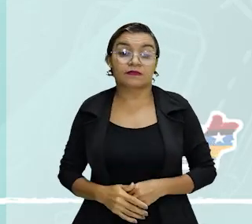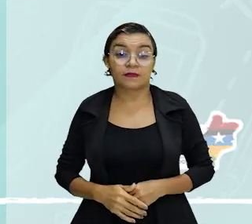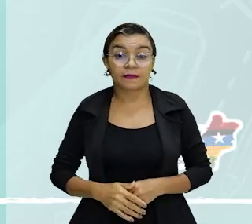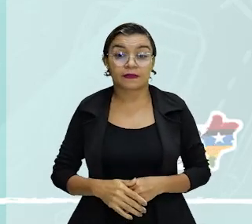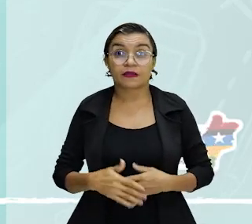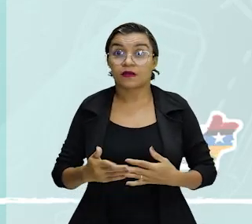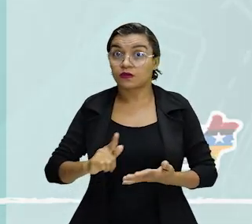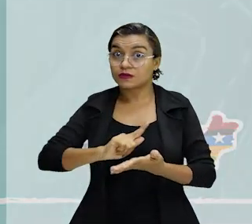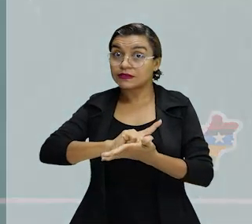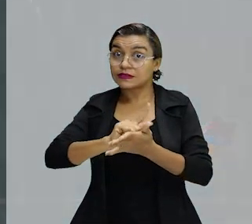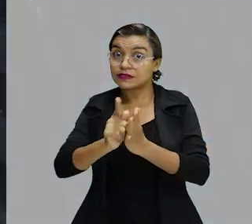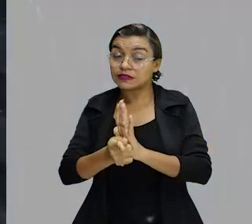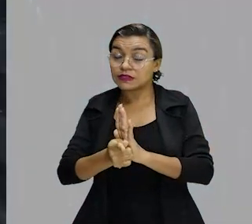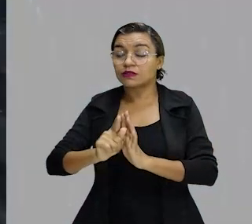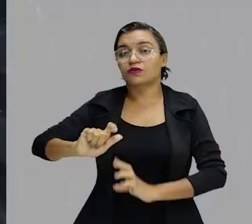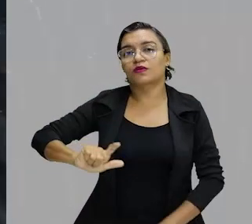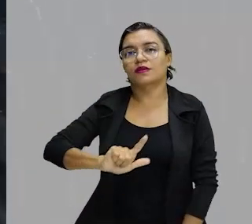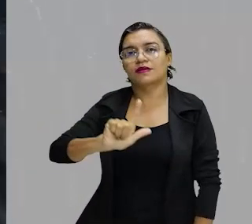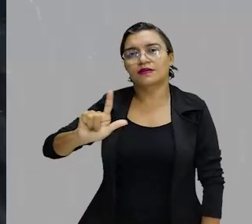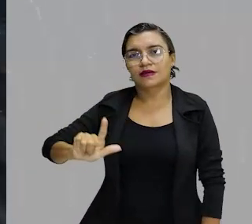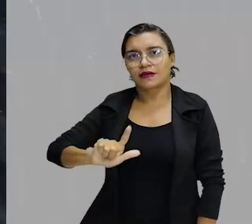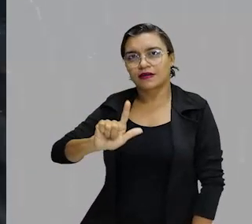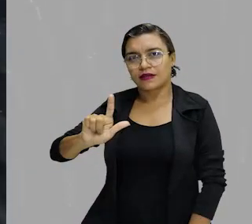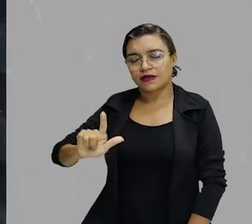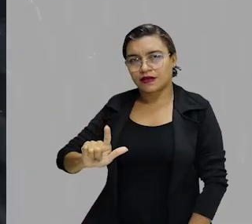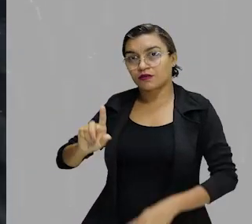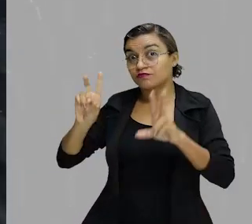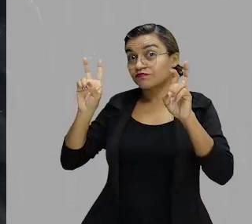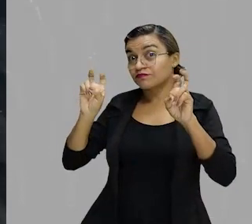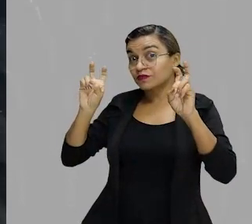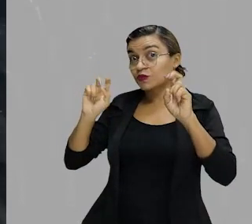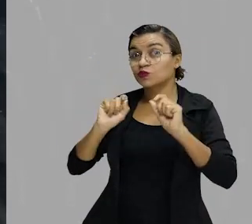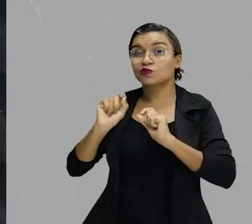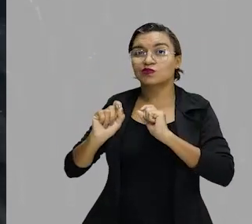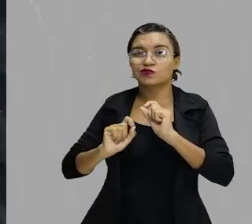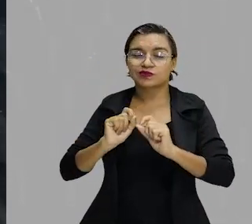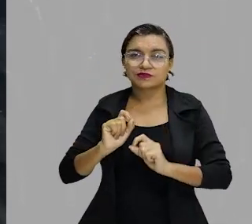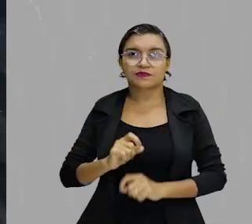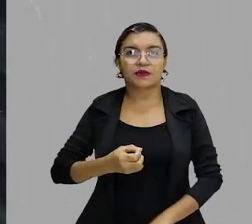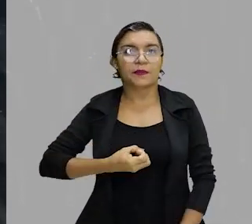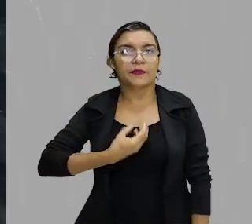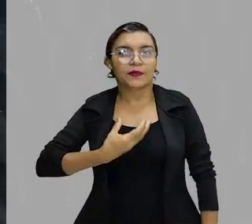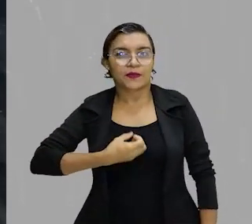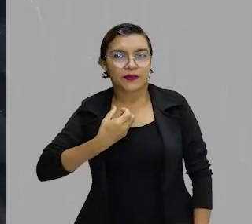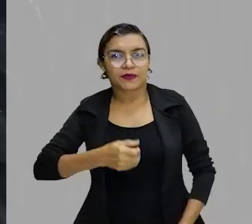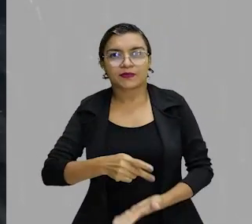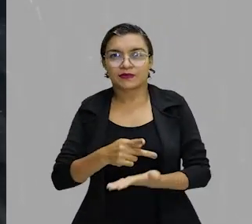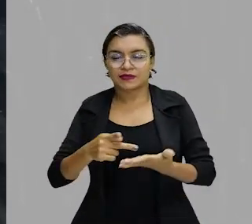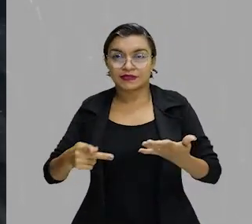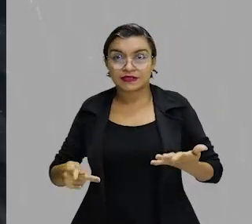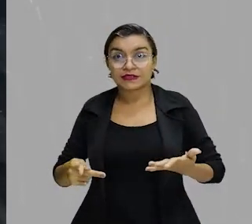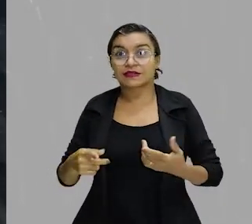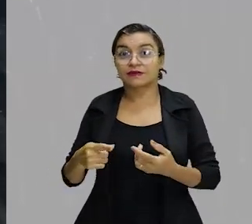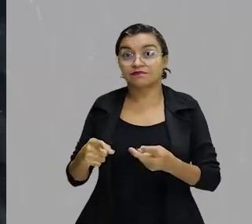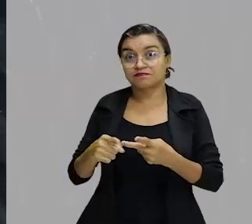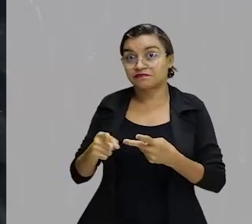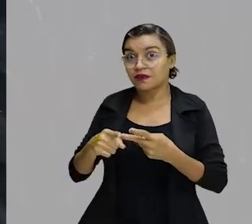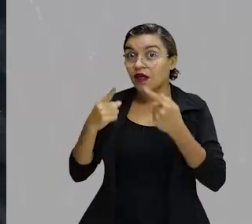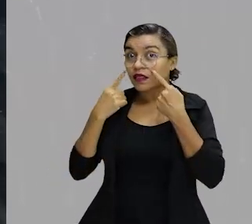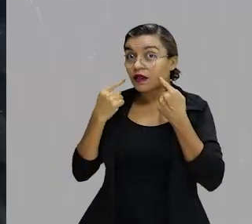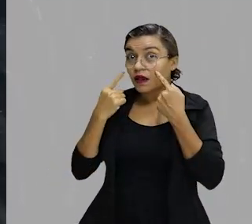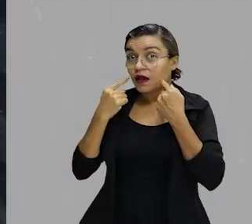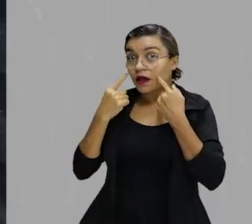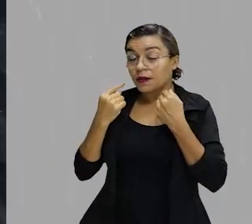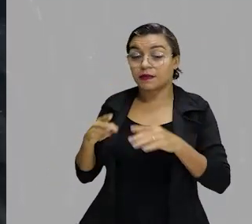falamos de gênero literário, aí nós estamos falando, por exemplo, de poesia, de drama, ou mesmo